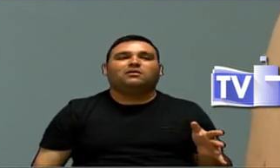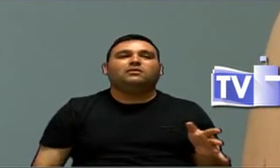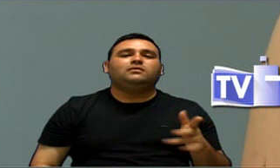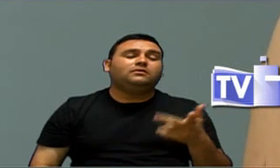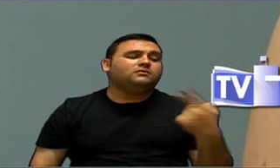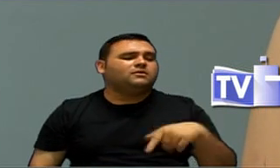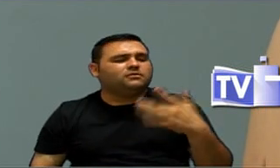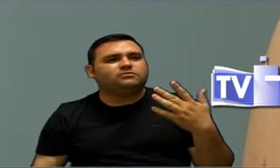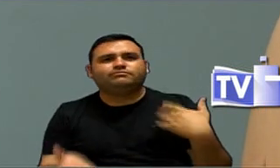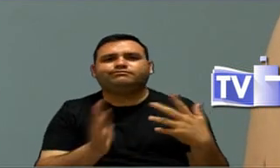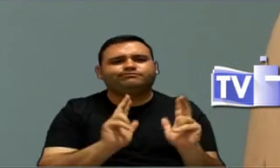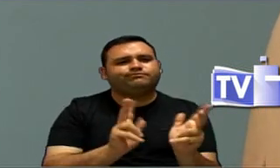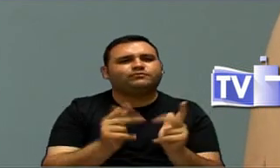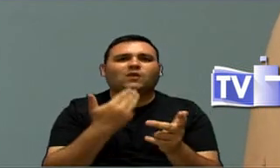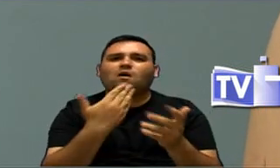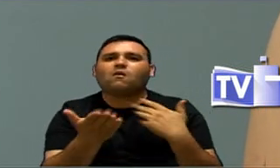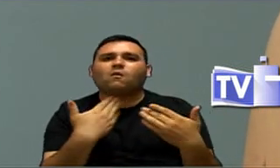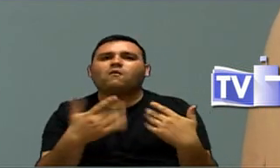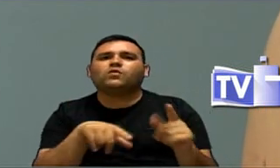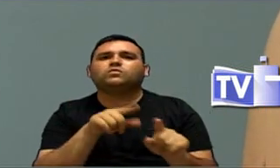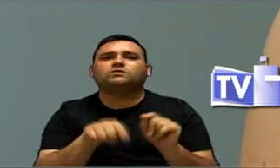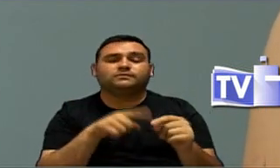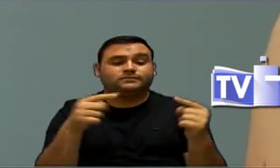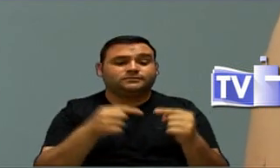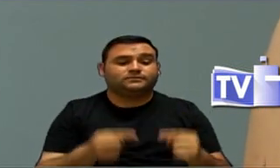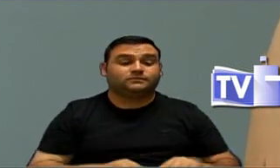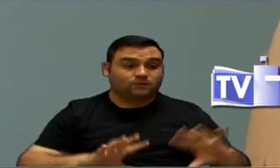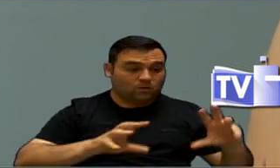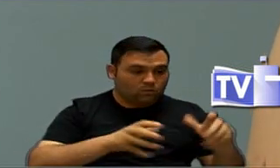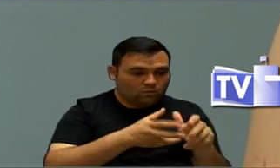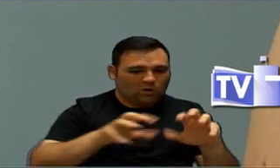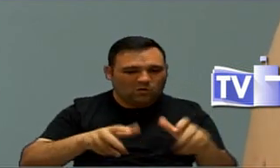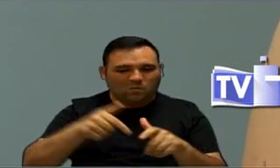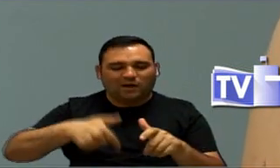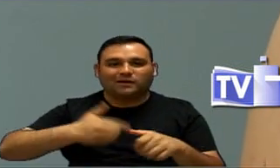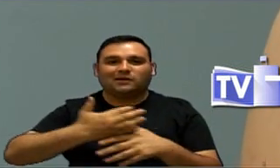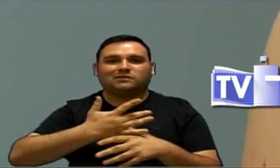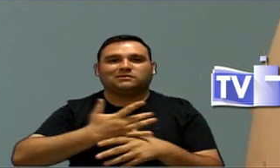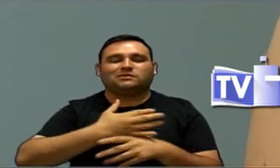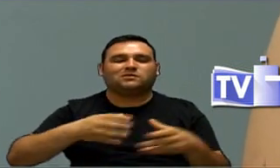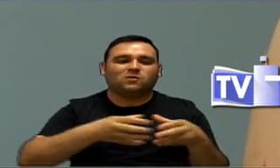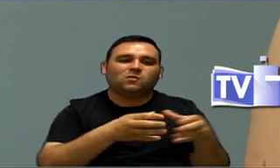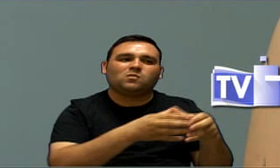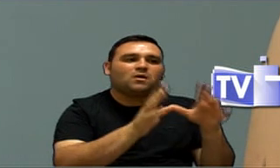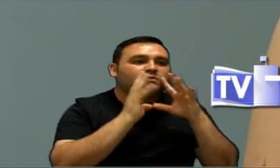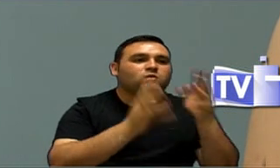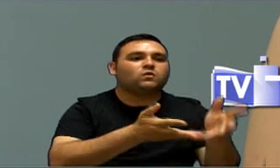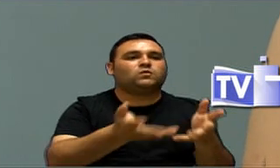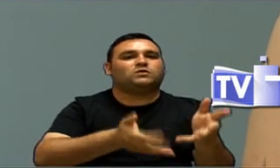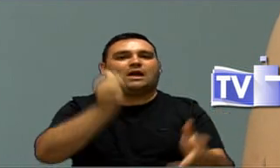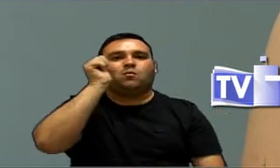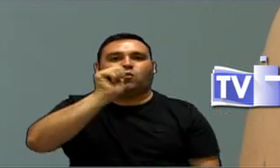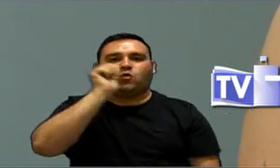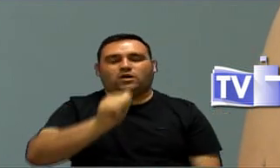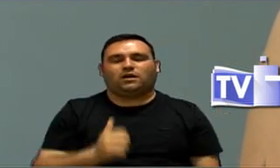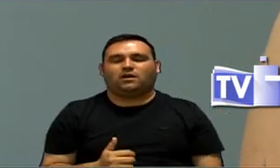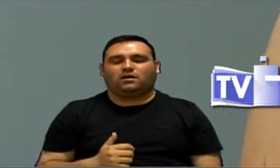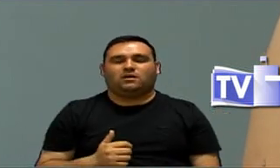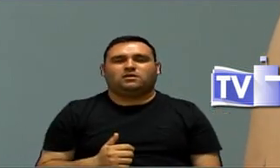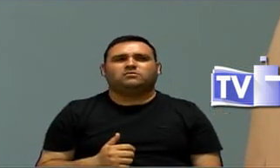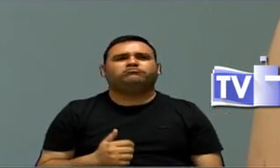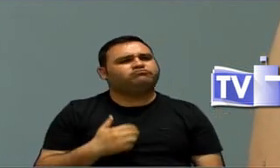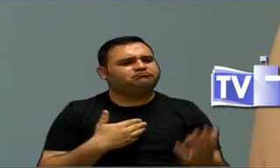a gente estava comentando exatamente com relação aos órgãos que nós temos aqui no município de atendimento a essas mulheres.